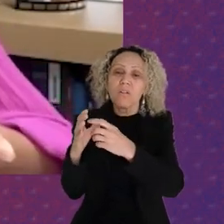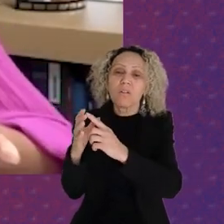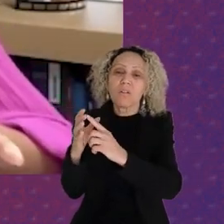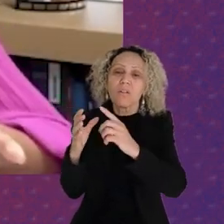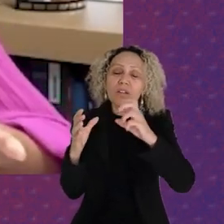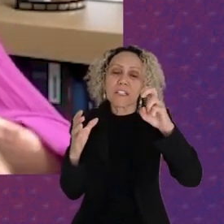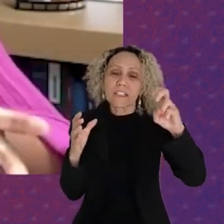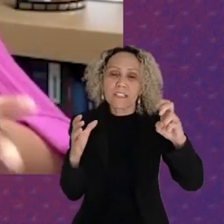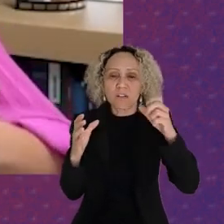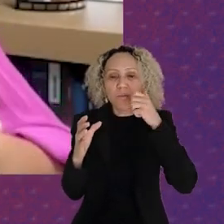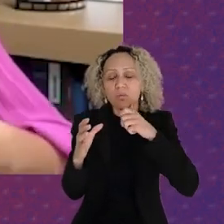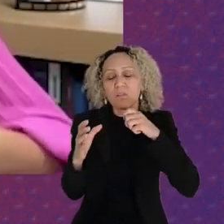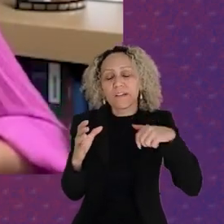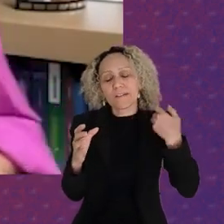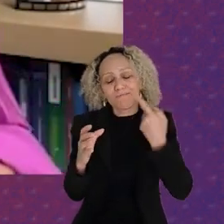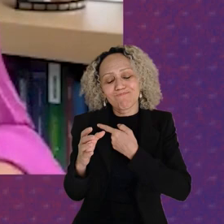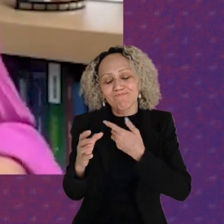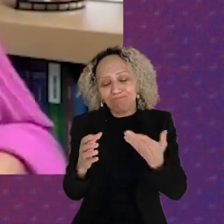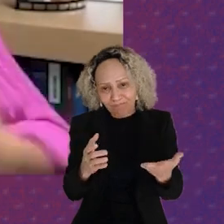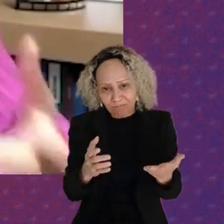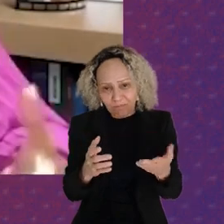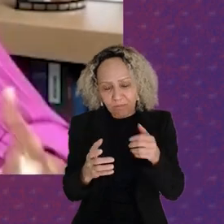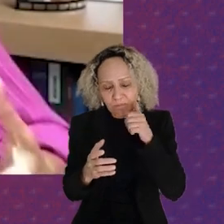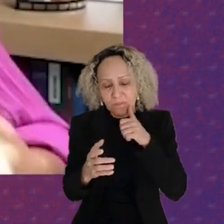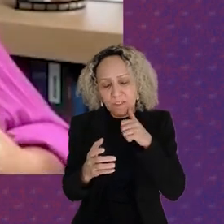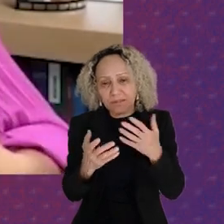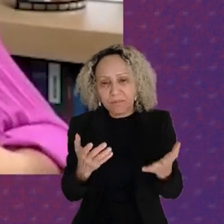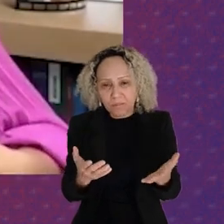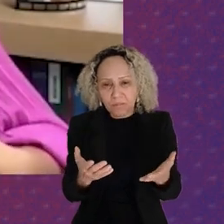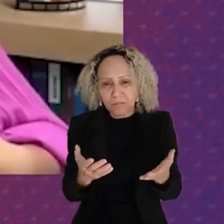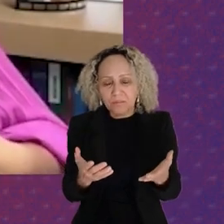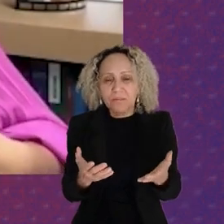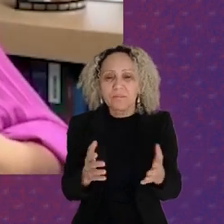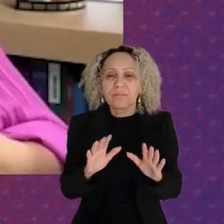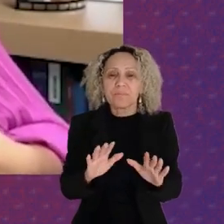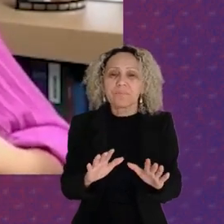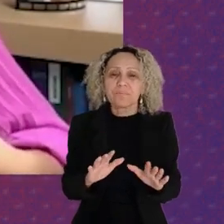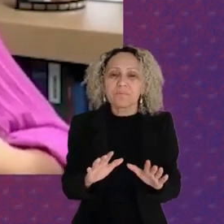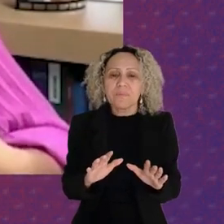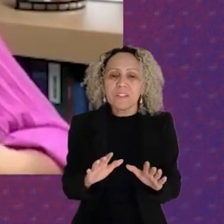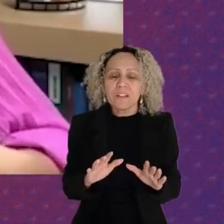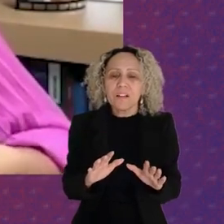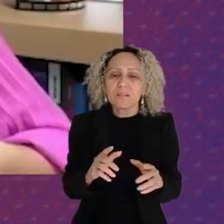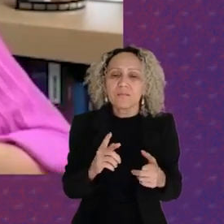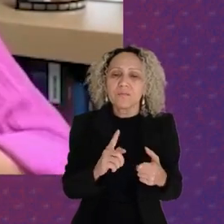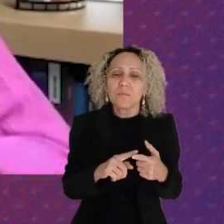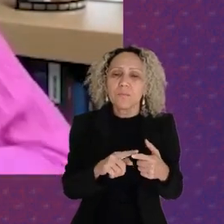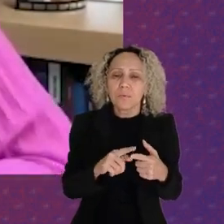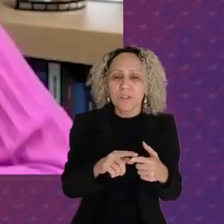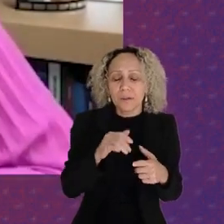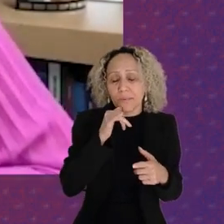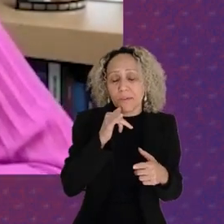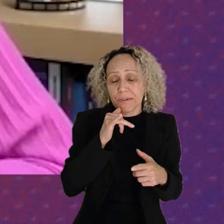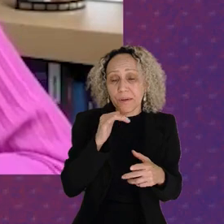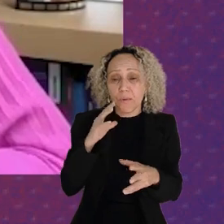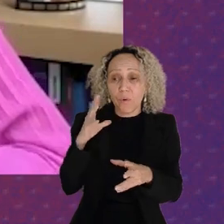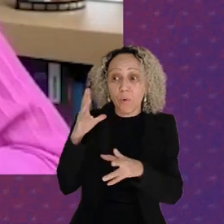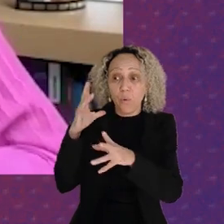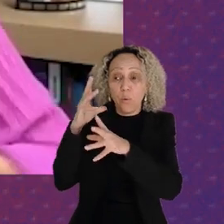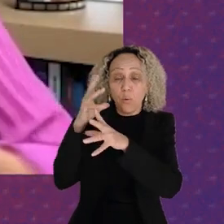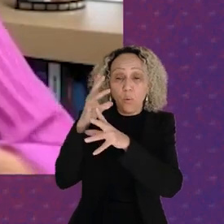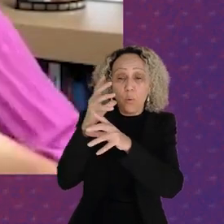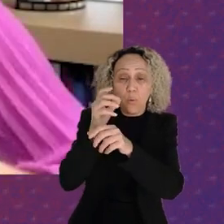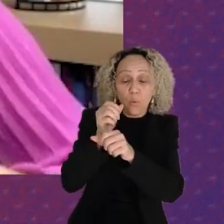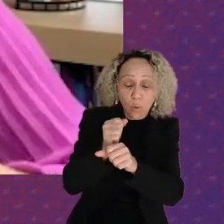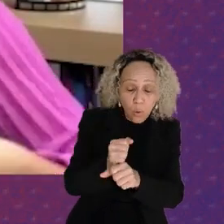casas legislativas. E aí, por sermos exceções, embora o quadro tenha mudado, e a gente traz um dado nacional dizendo,